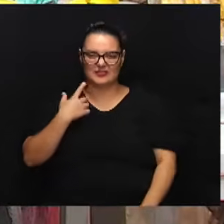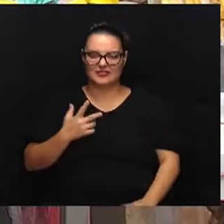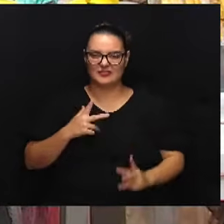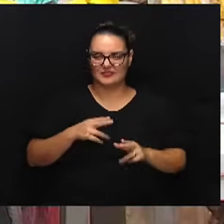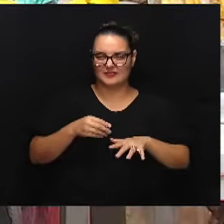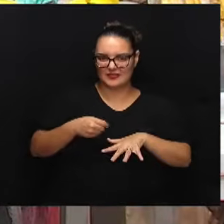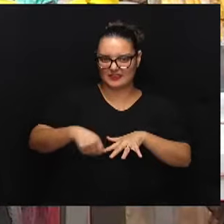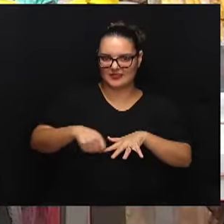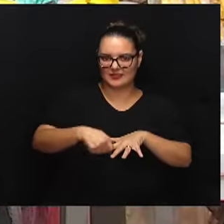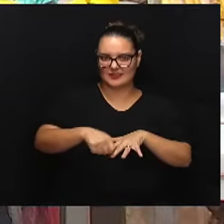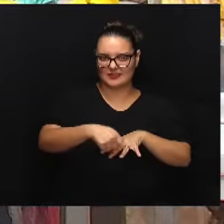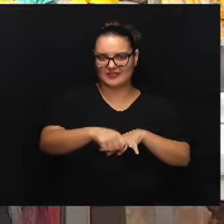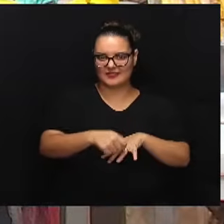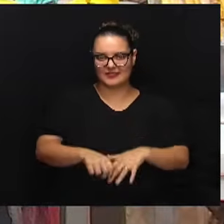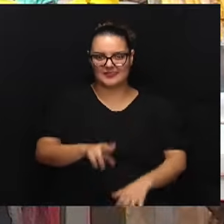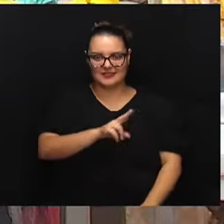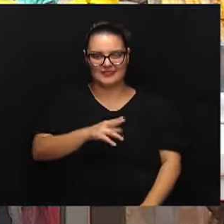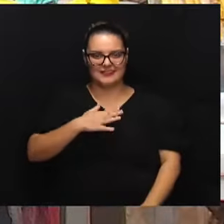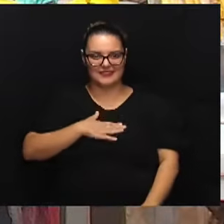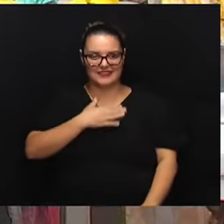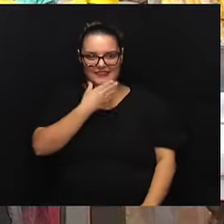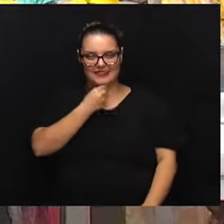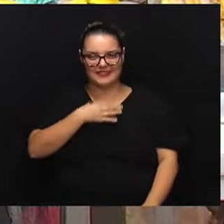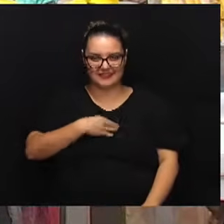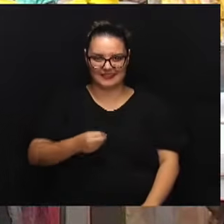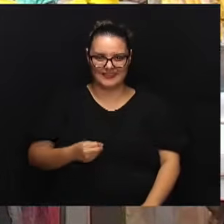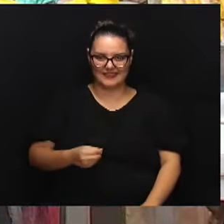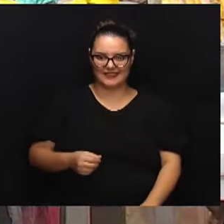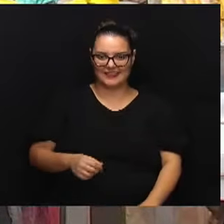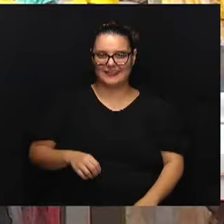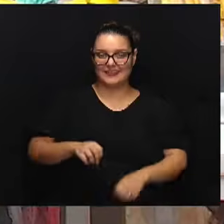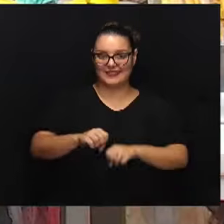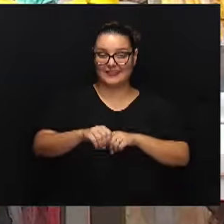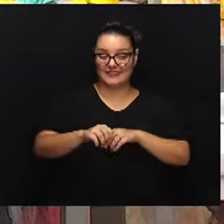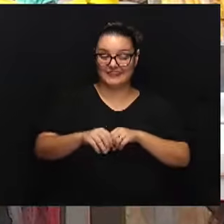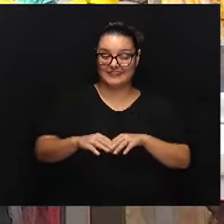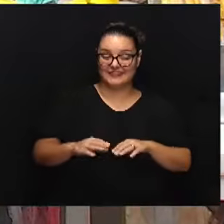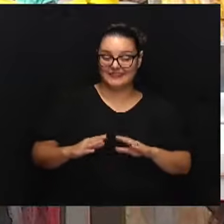unha. Eu vou usar isso com meu filho, né? Na lição de casa.